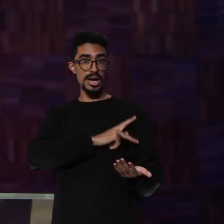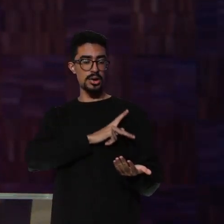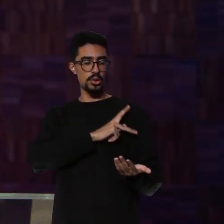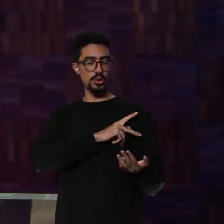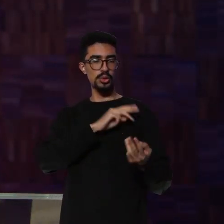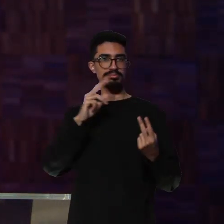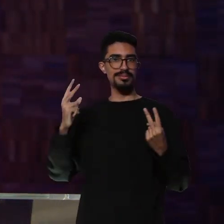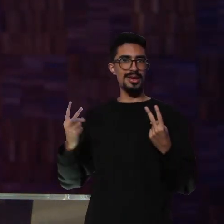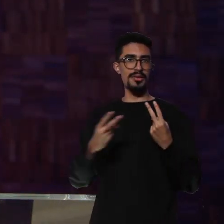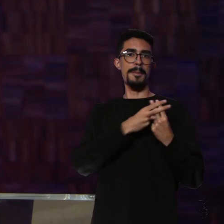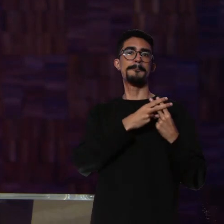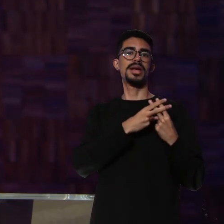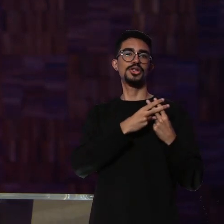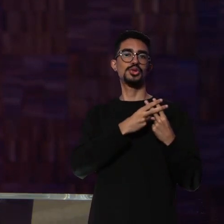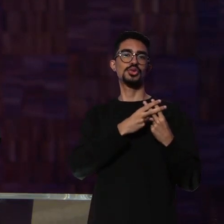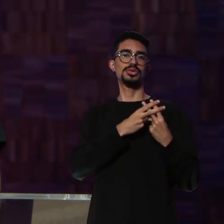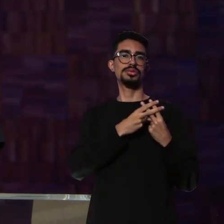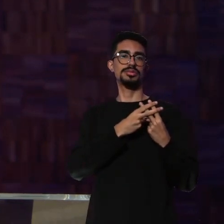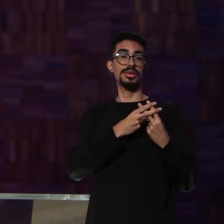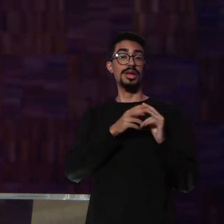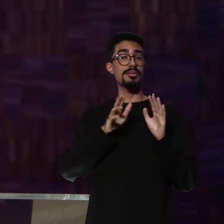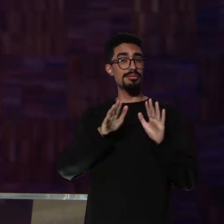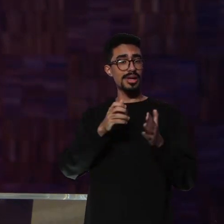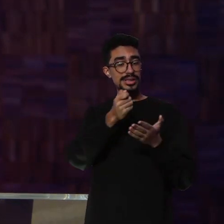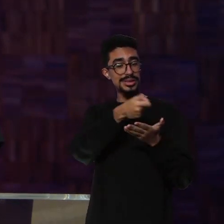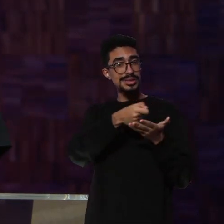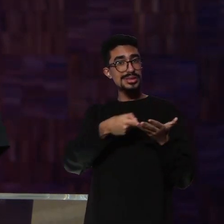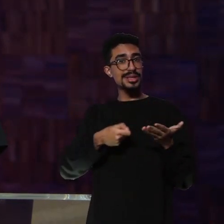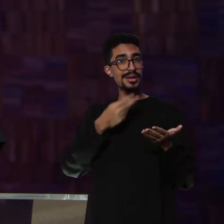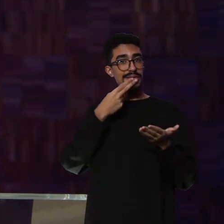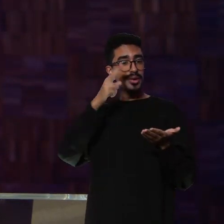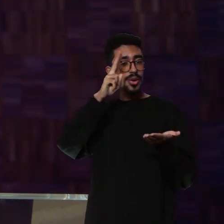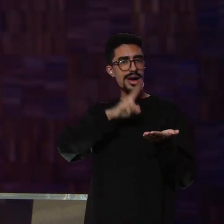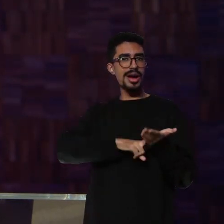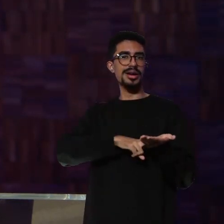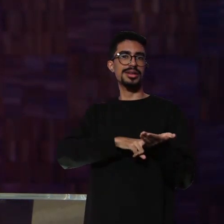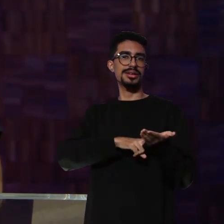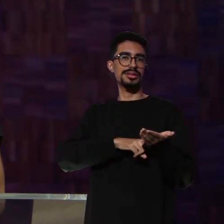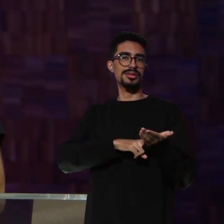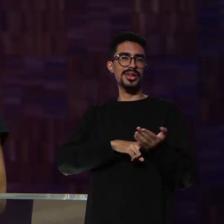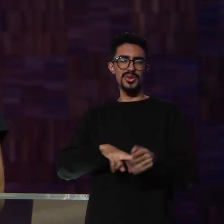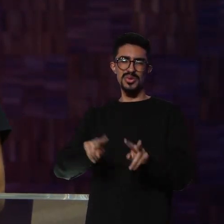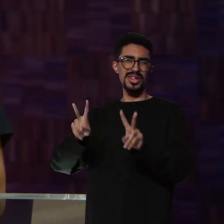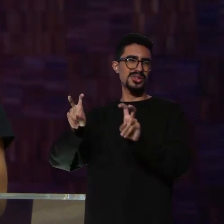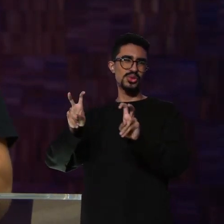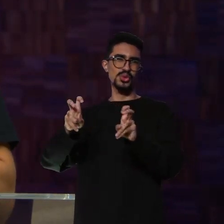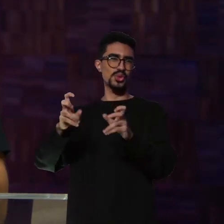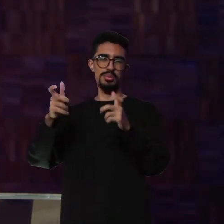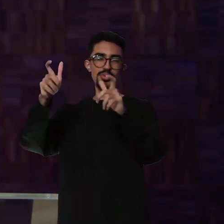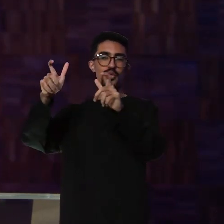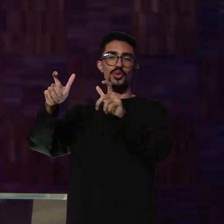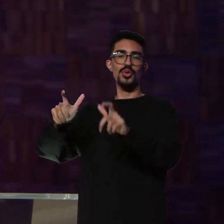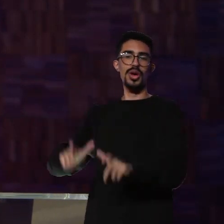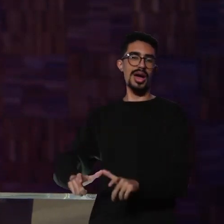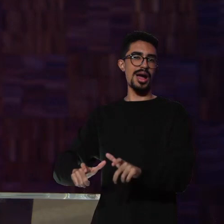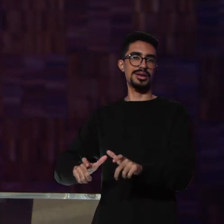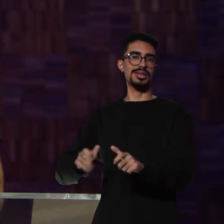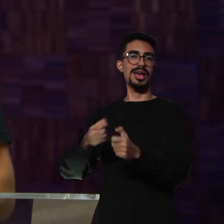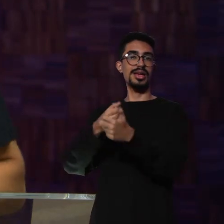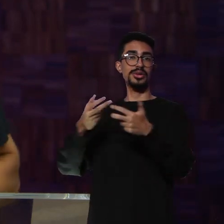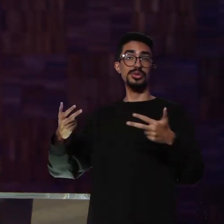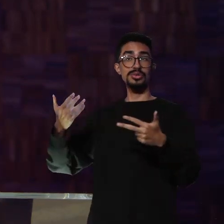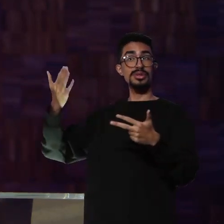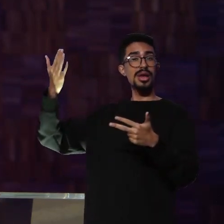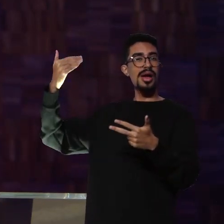prisão, ele continua o seu ministério. Não é sobre um lugar, não é sobre aquilo que já aconteceu ou não aconteceu. É sobre uma ousadia do